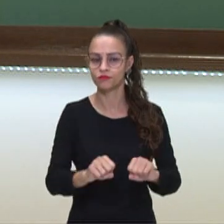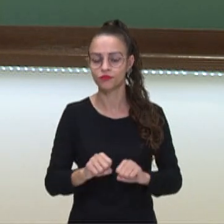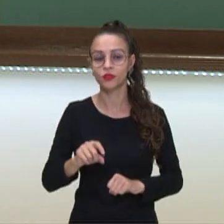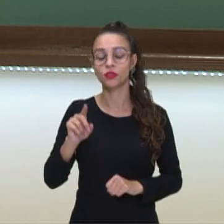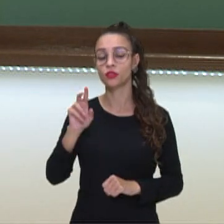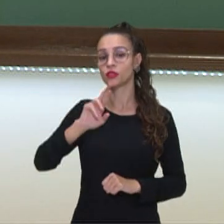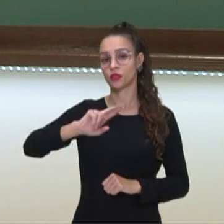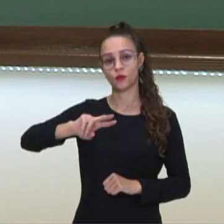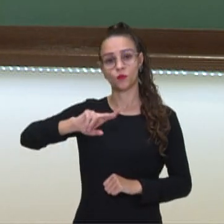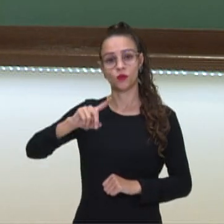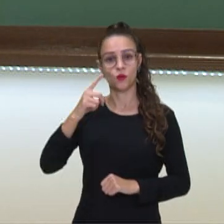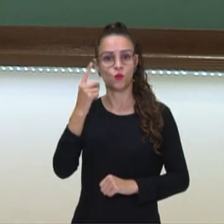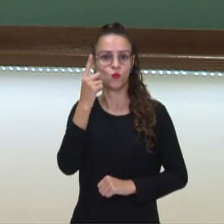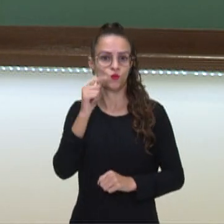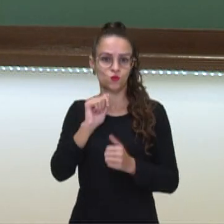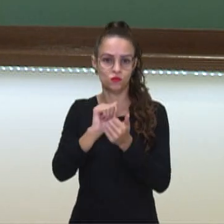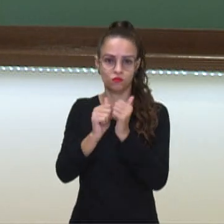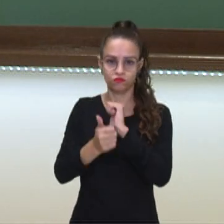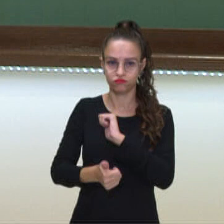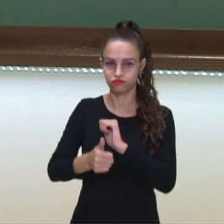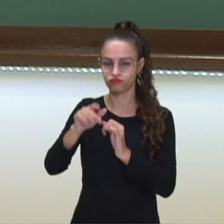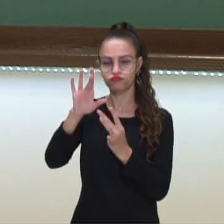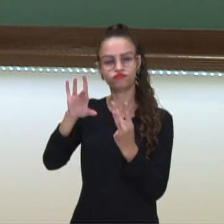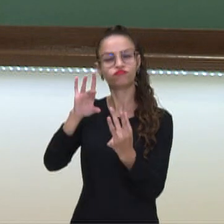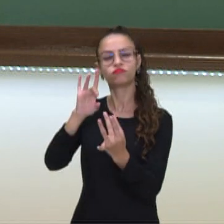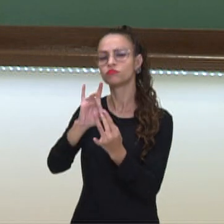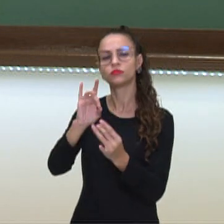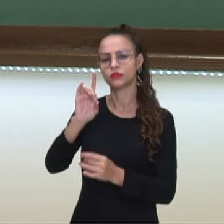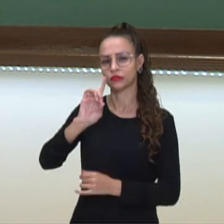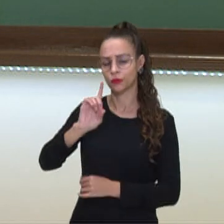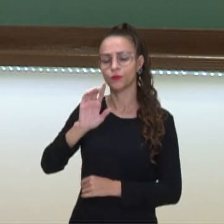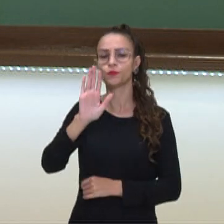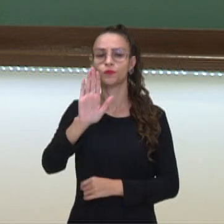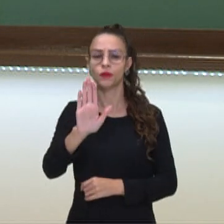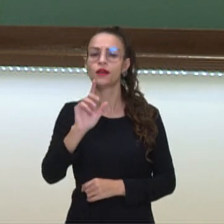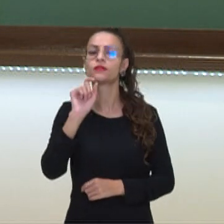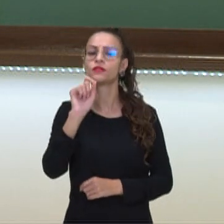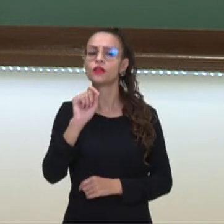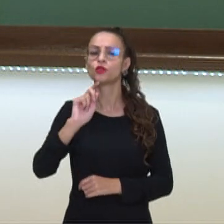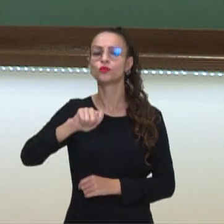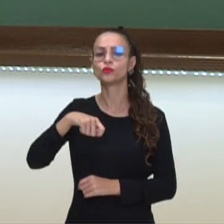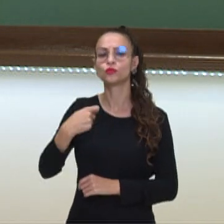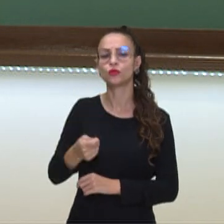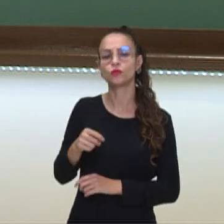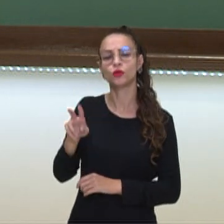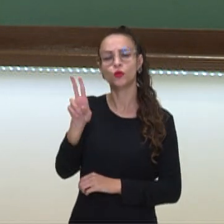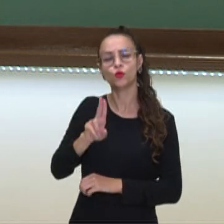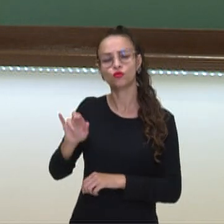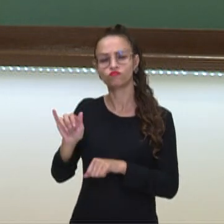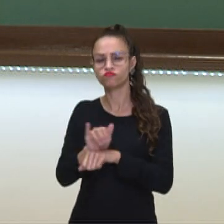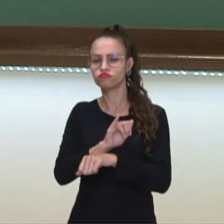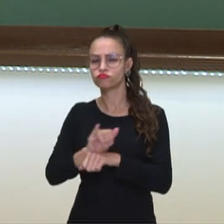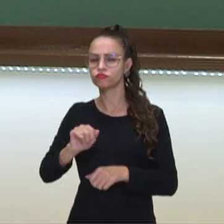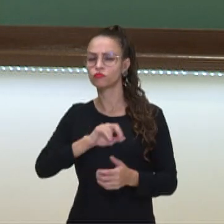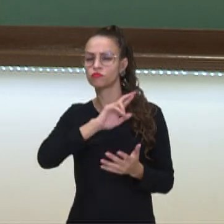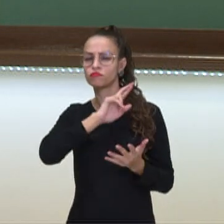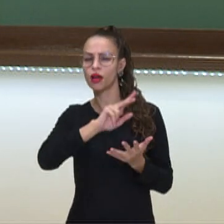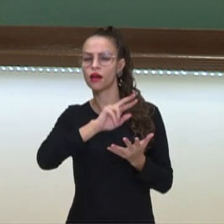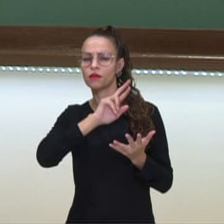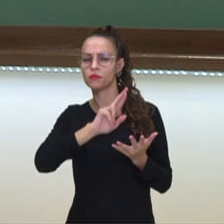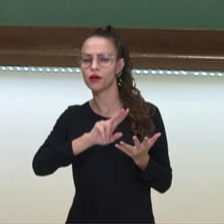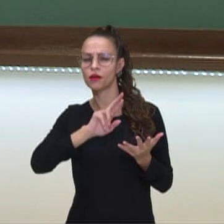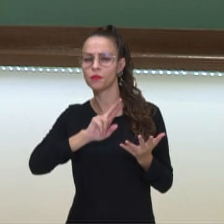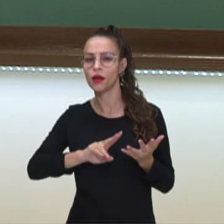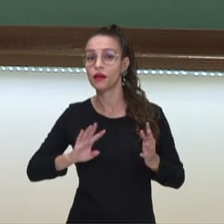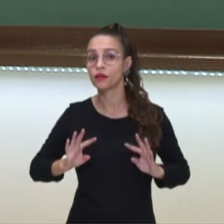esporte específico, mas a gente vai falar um pouquinho sobre o uso de diferentes